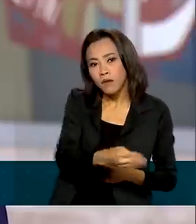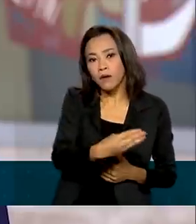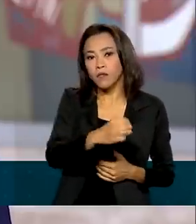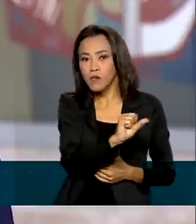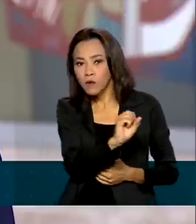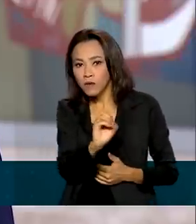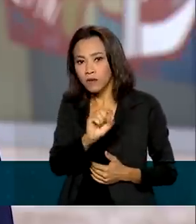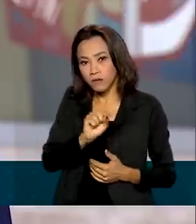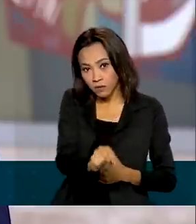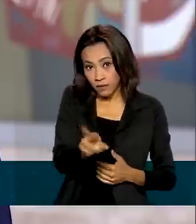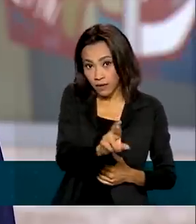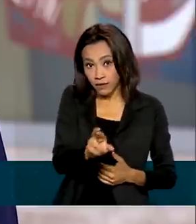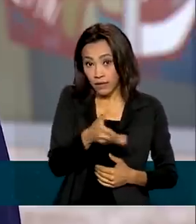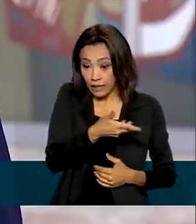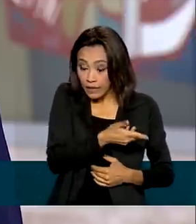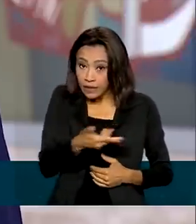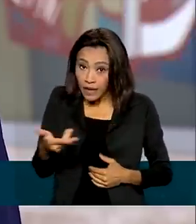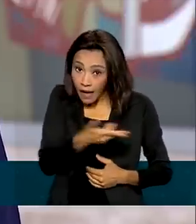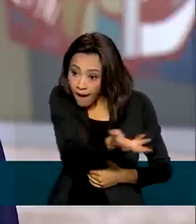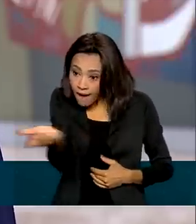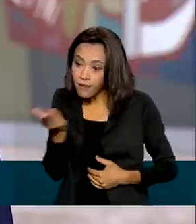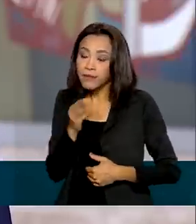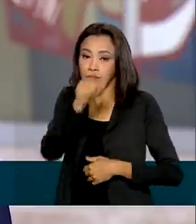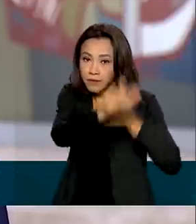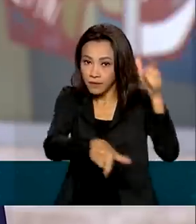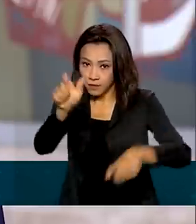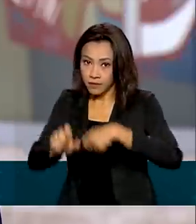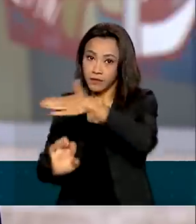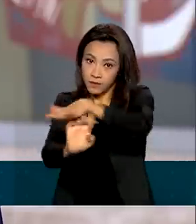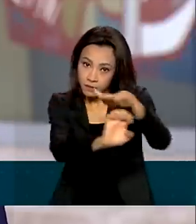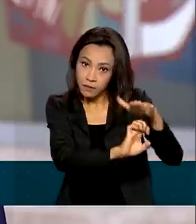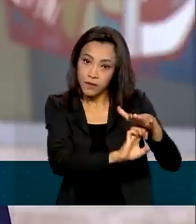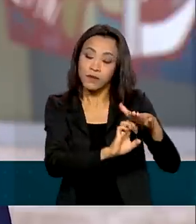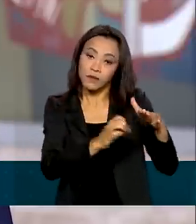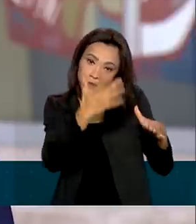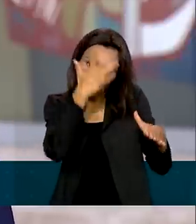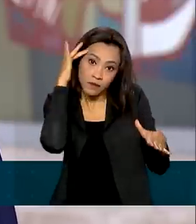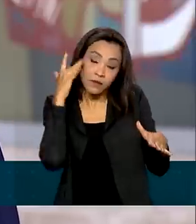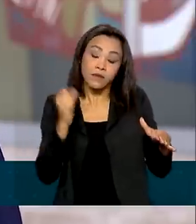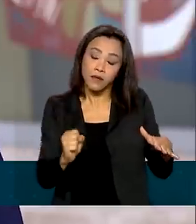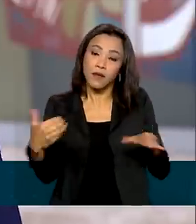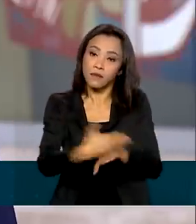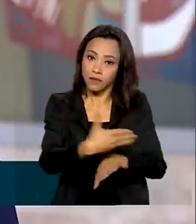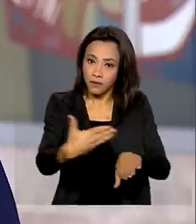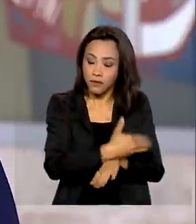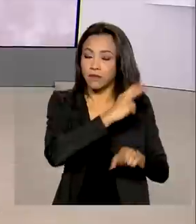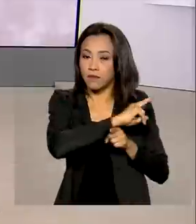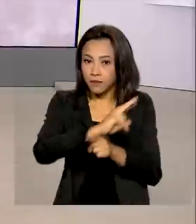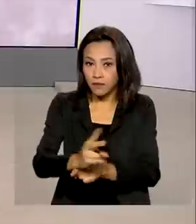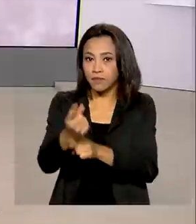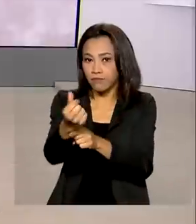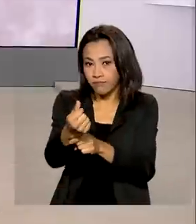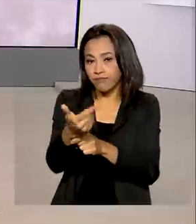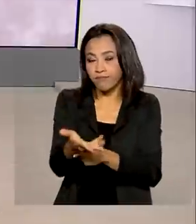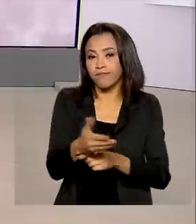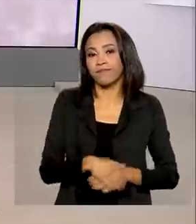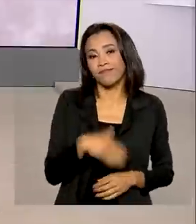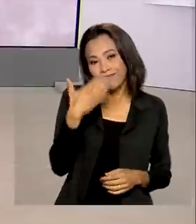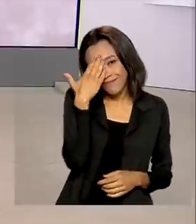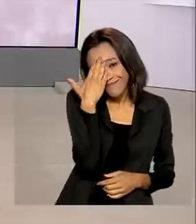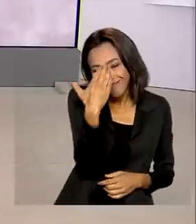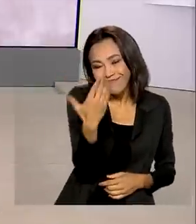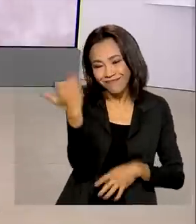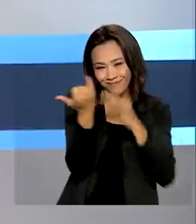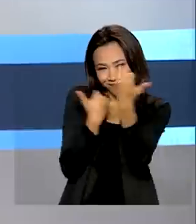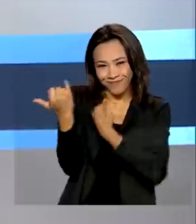4800000 reais nessa etapa os microempreendedores individuais também tem acesso ao crédito Renato com você tá certo Glauco